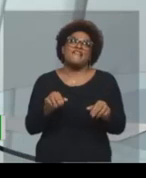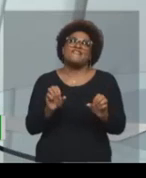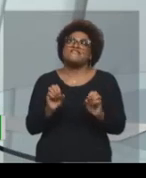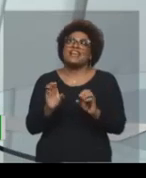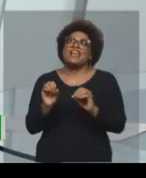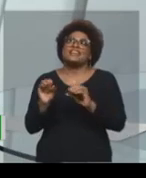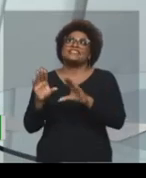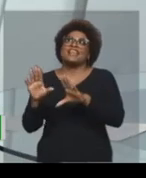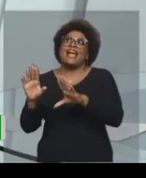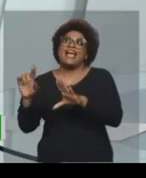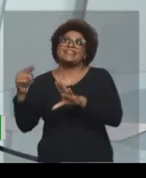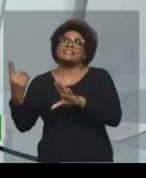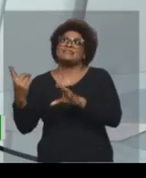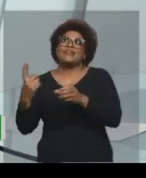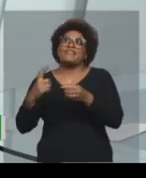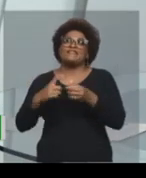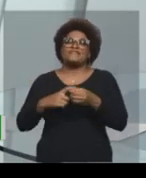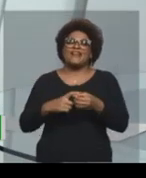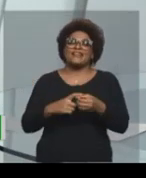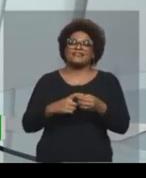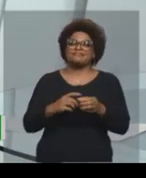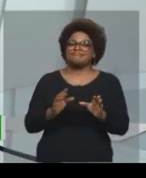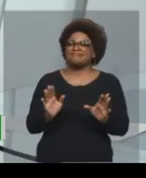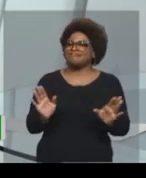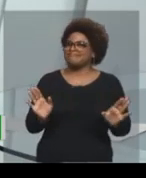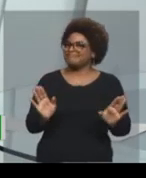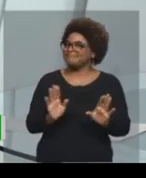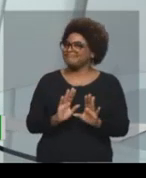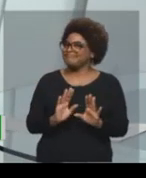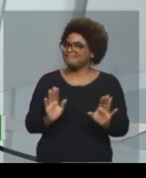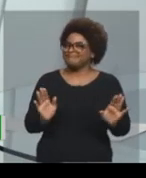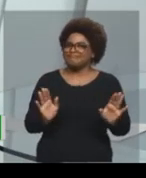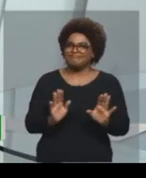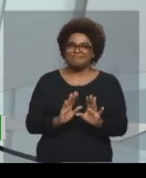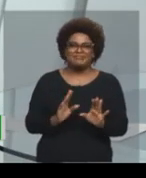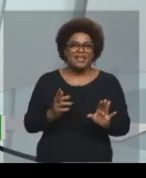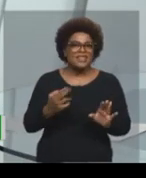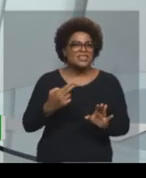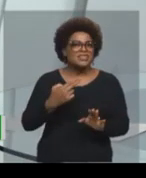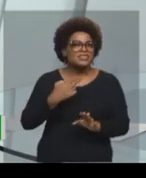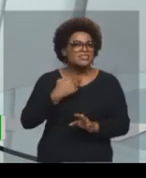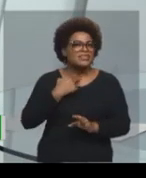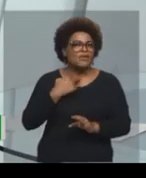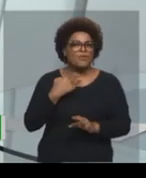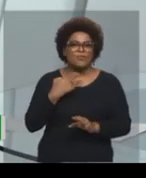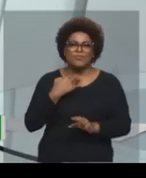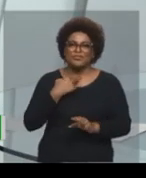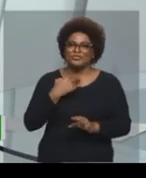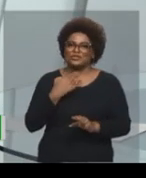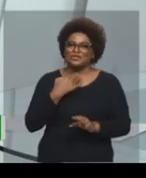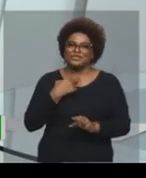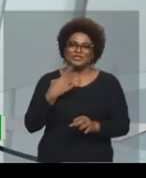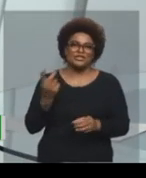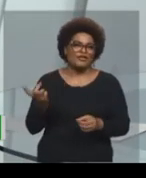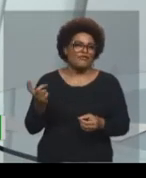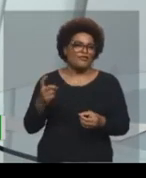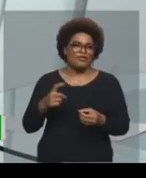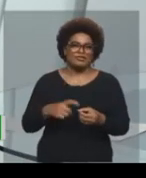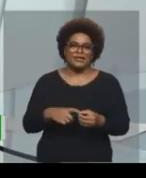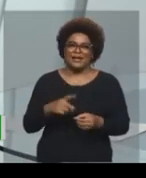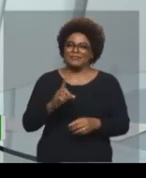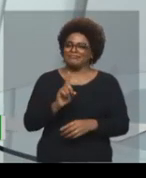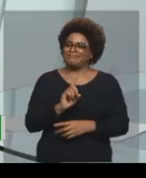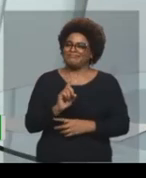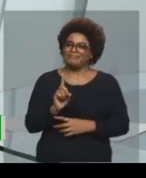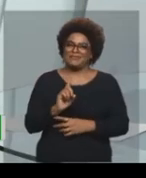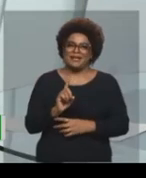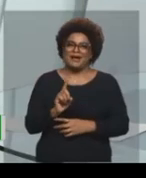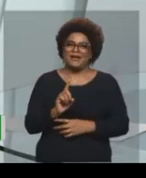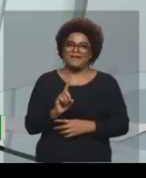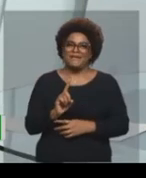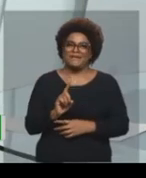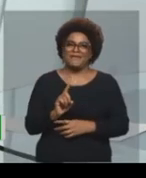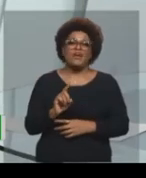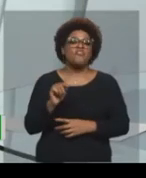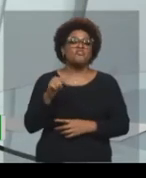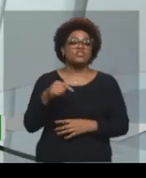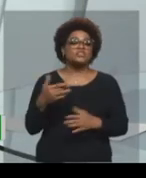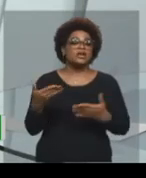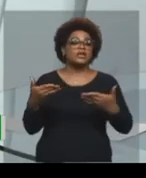qualquer momento pode voltar para a terra natal. Não, né? É uma situação que você tem que começar onde você